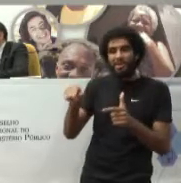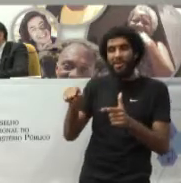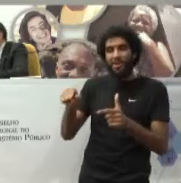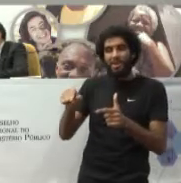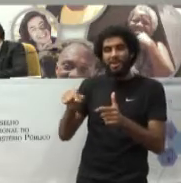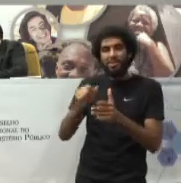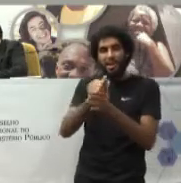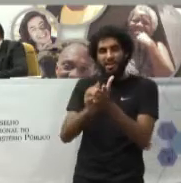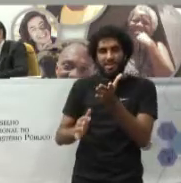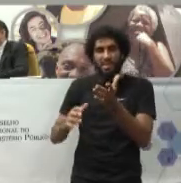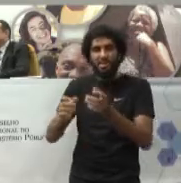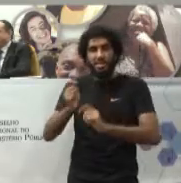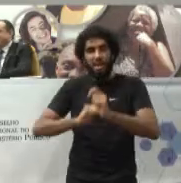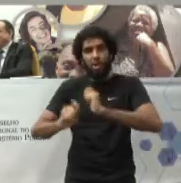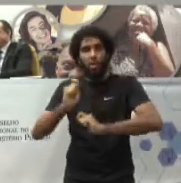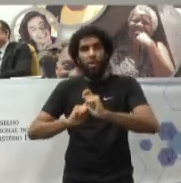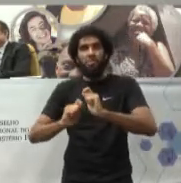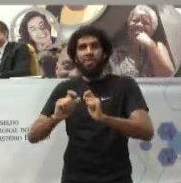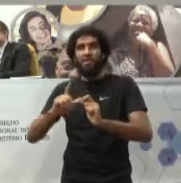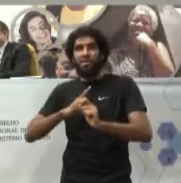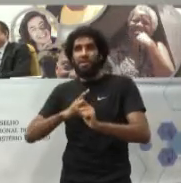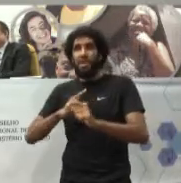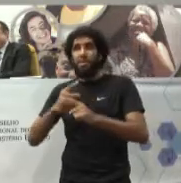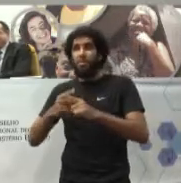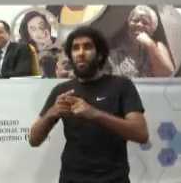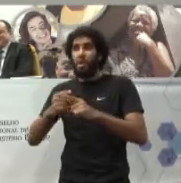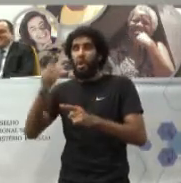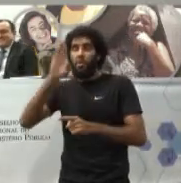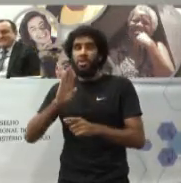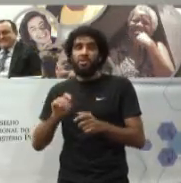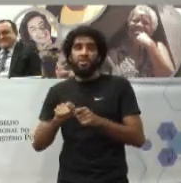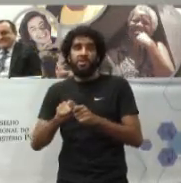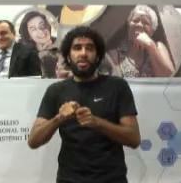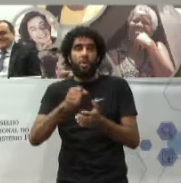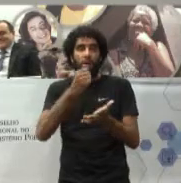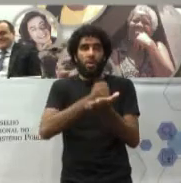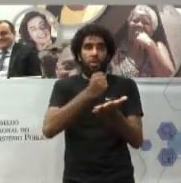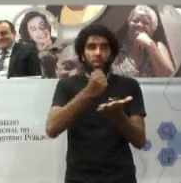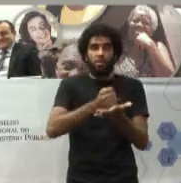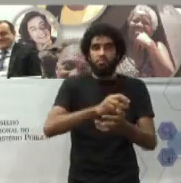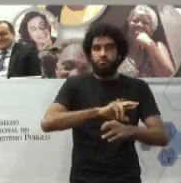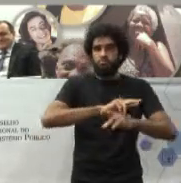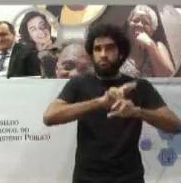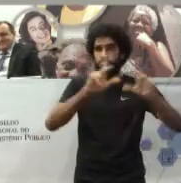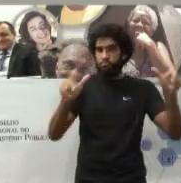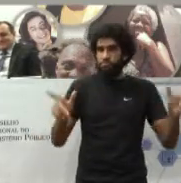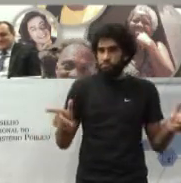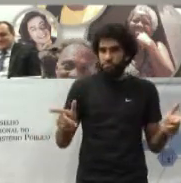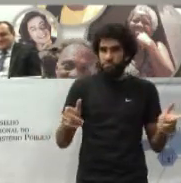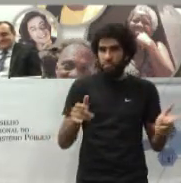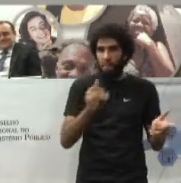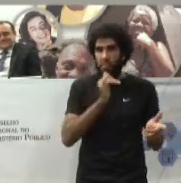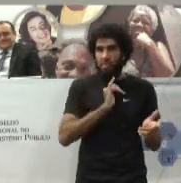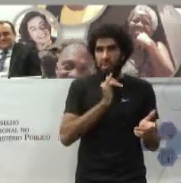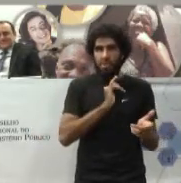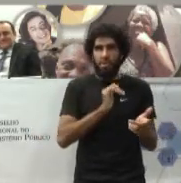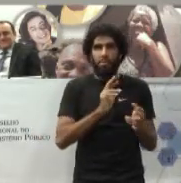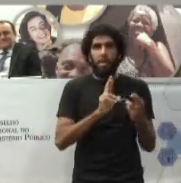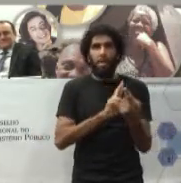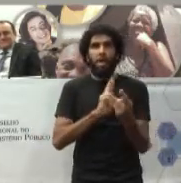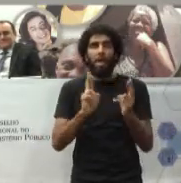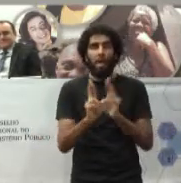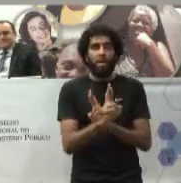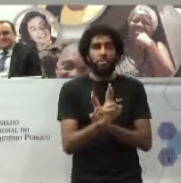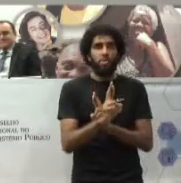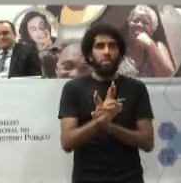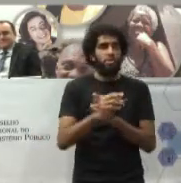têm a partir do momento que o brasil fez uma contratação diferente tirou das relações de com assumo e